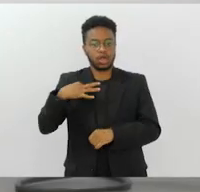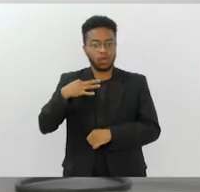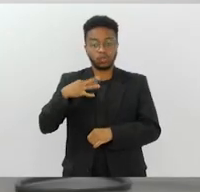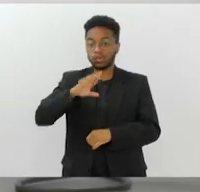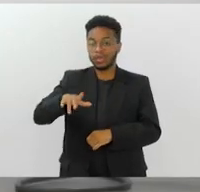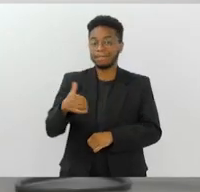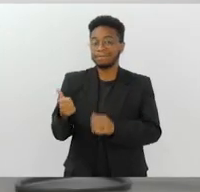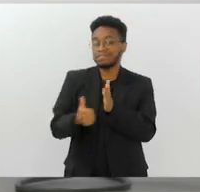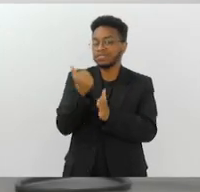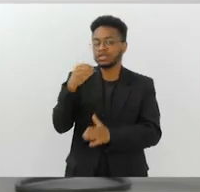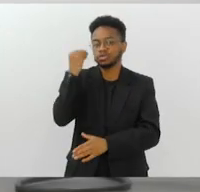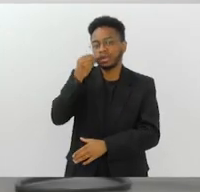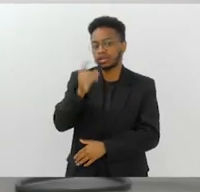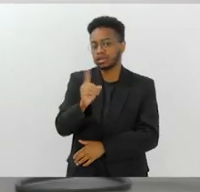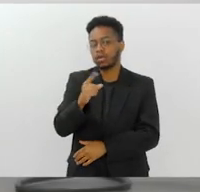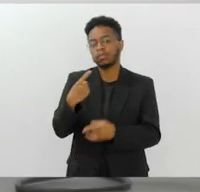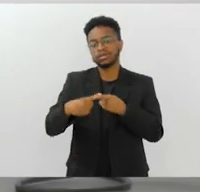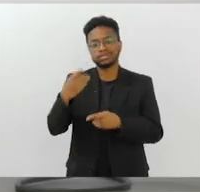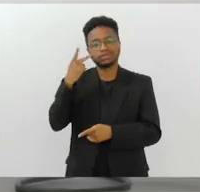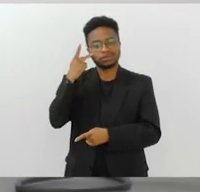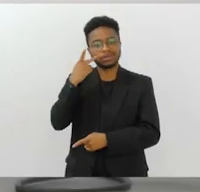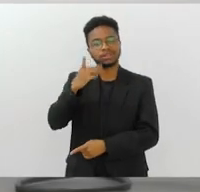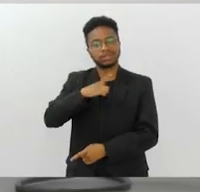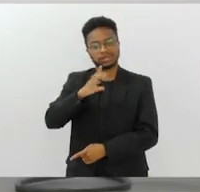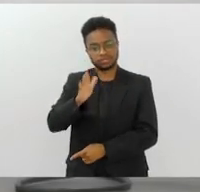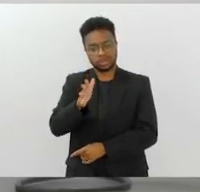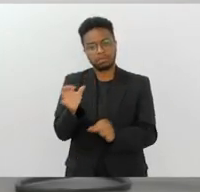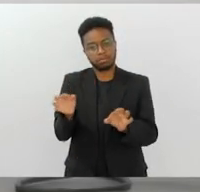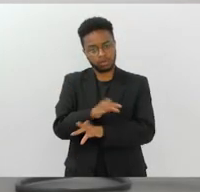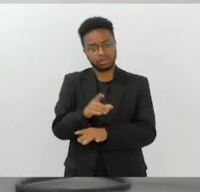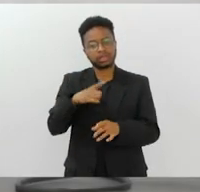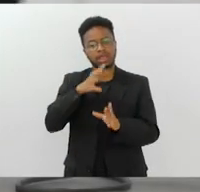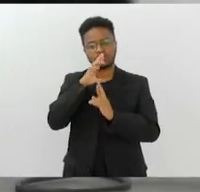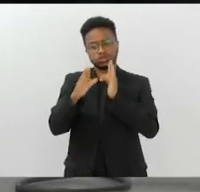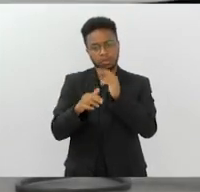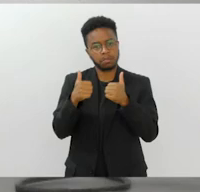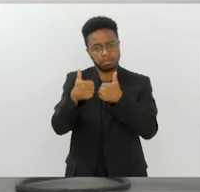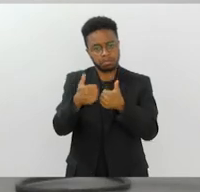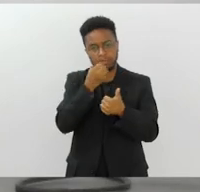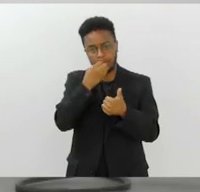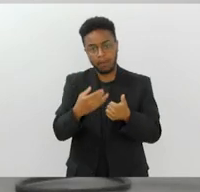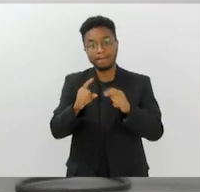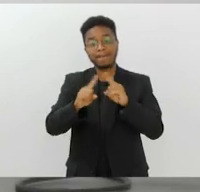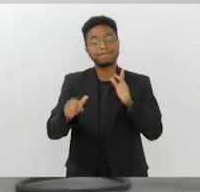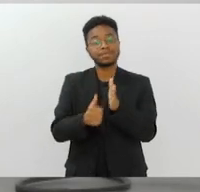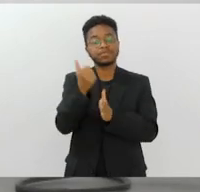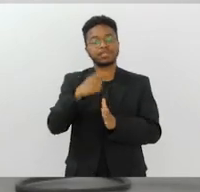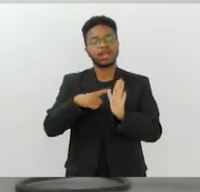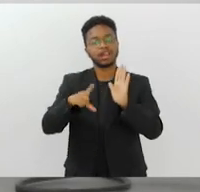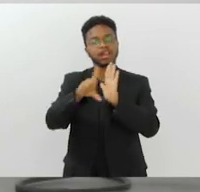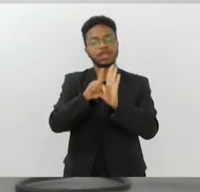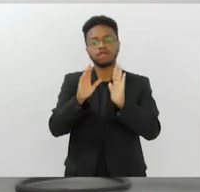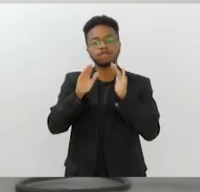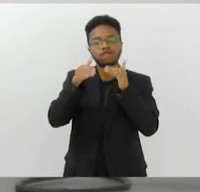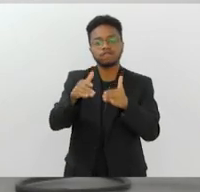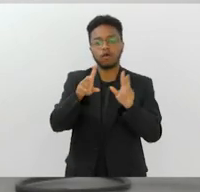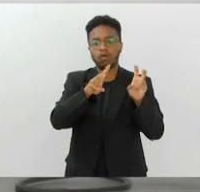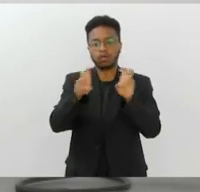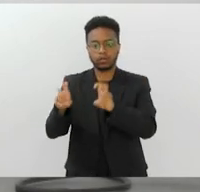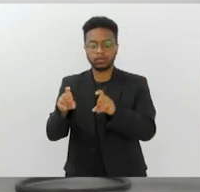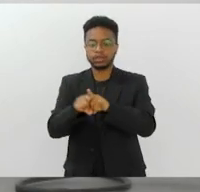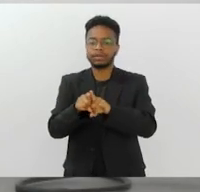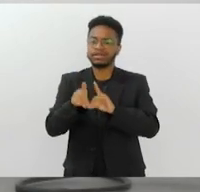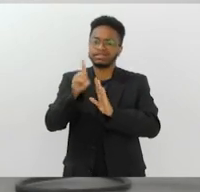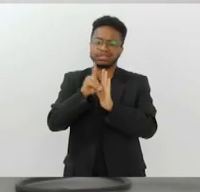experiência São Paulo já tinha antes Aliás com bons resultados foi o primeiro a ter uma lei específica porque um decreto